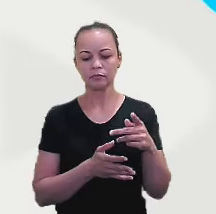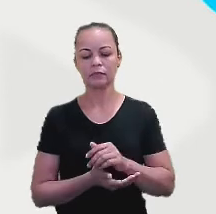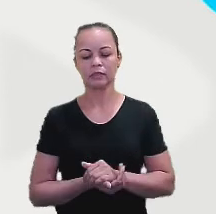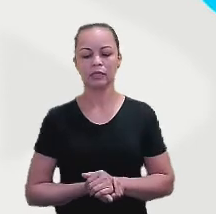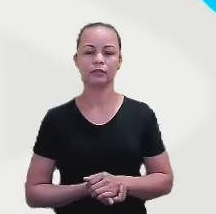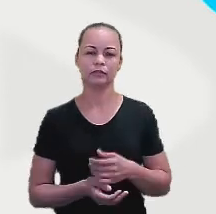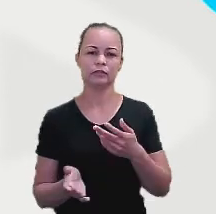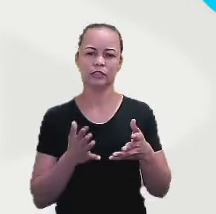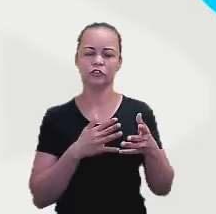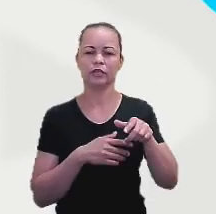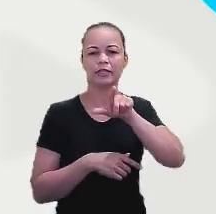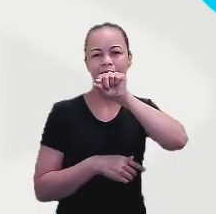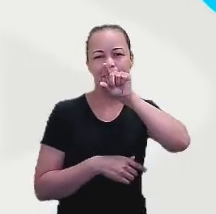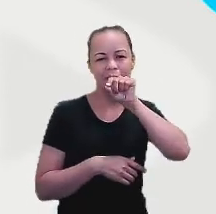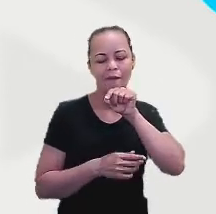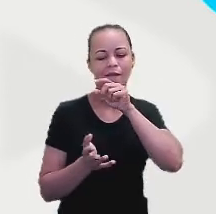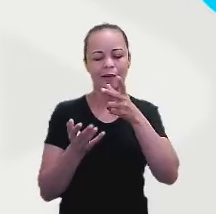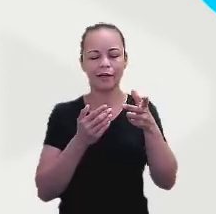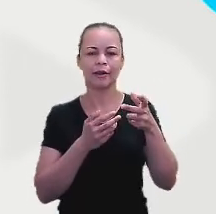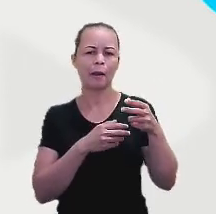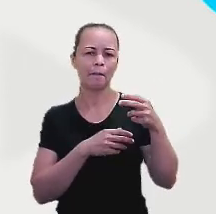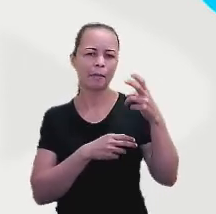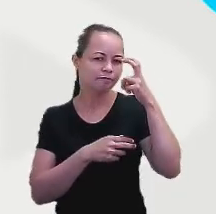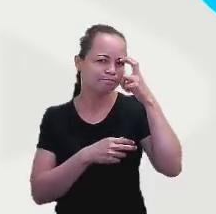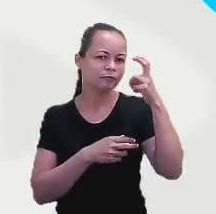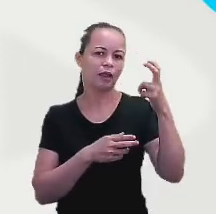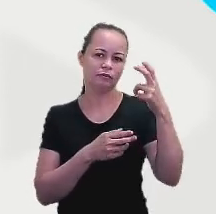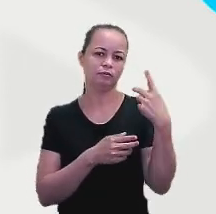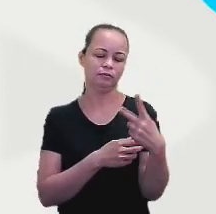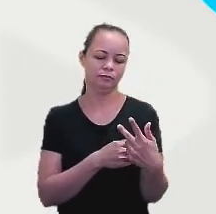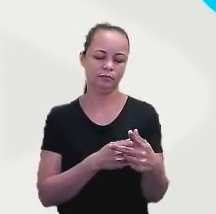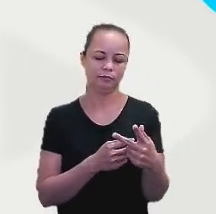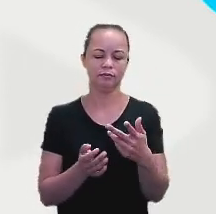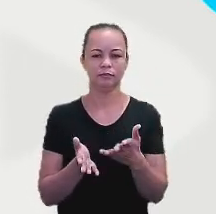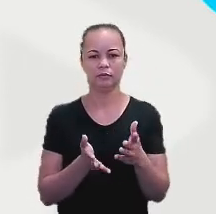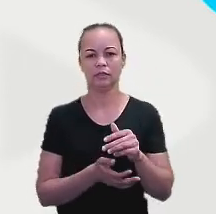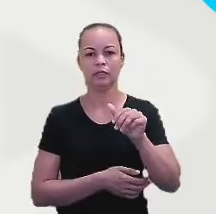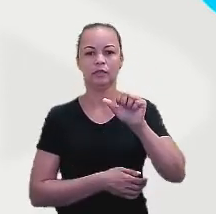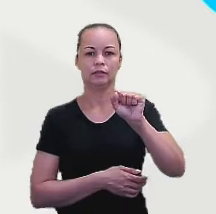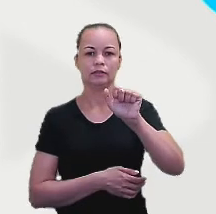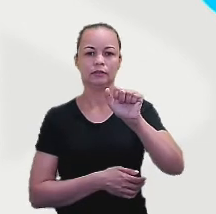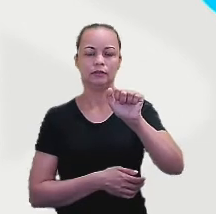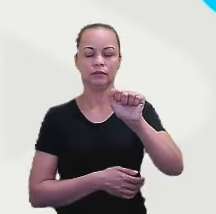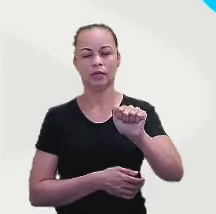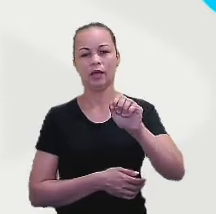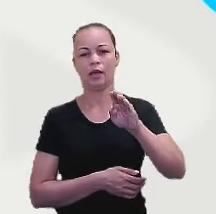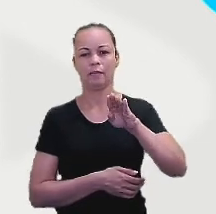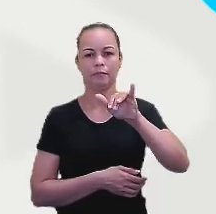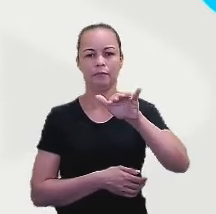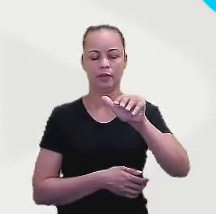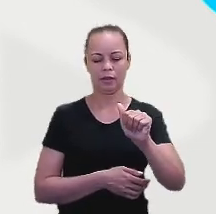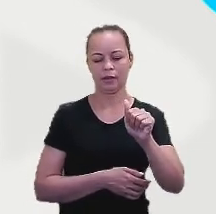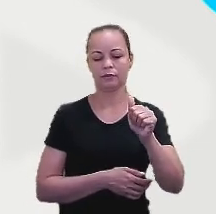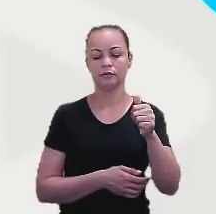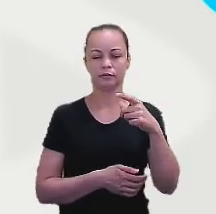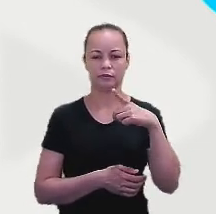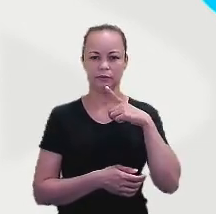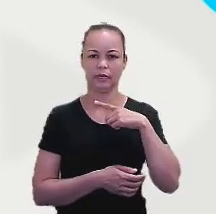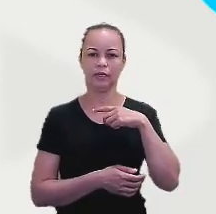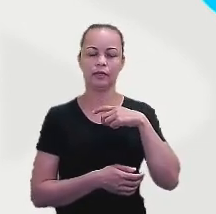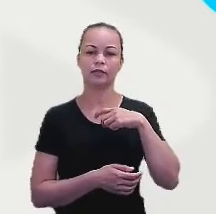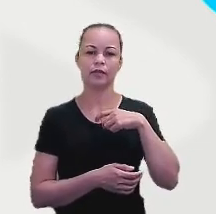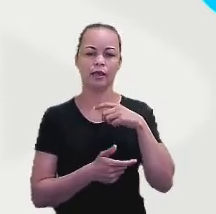Diz, né, que a sabiá era bastante sábia. Então, sábia, nesse caso, tem a sílaba